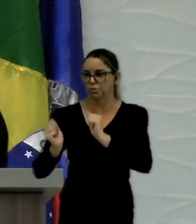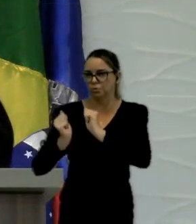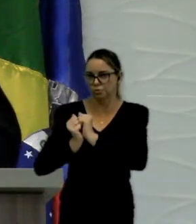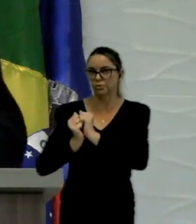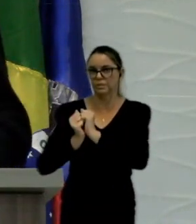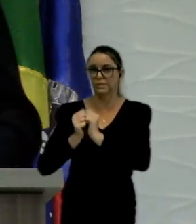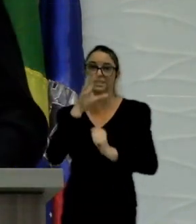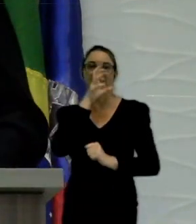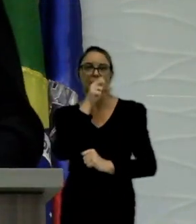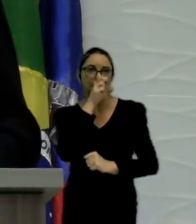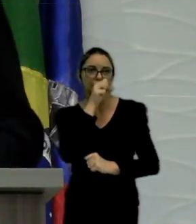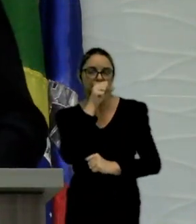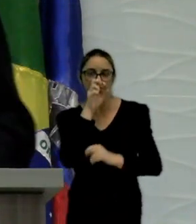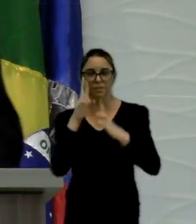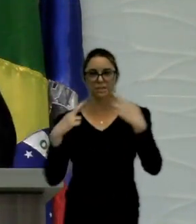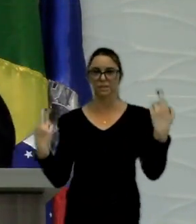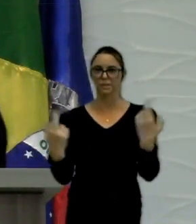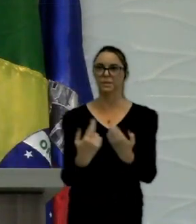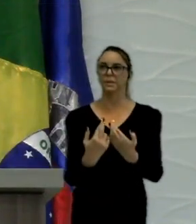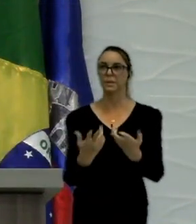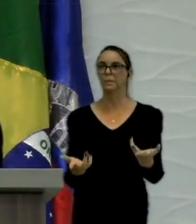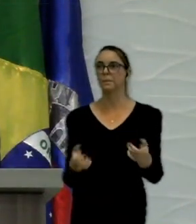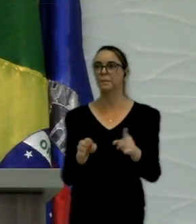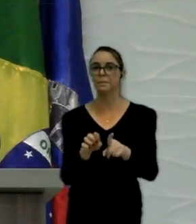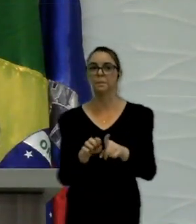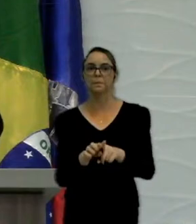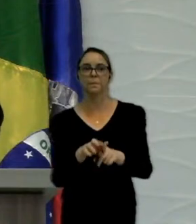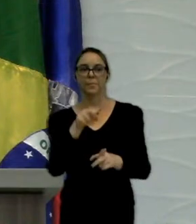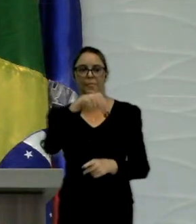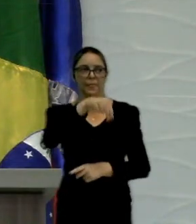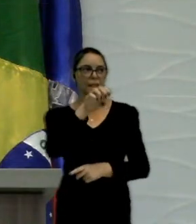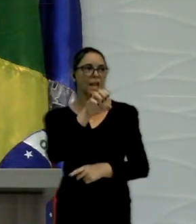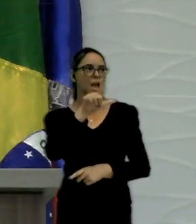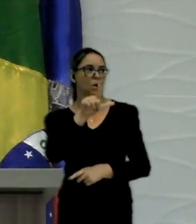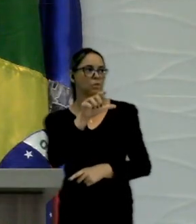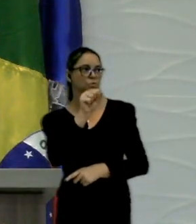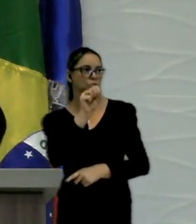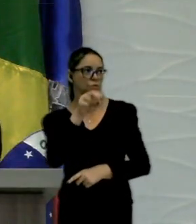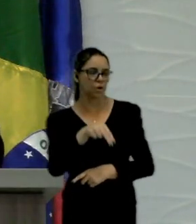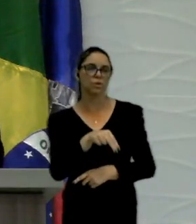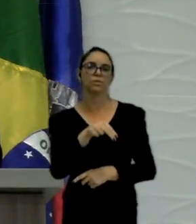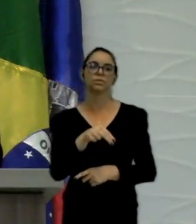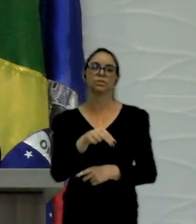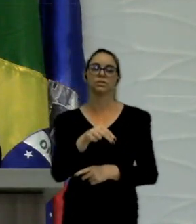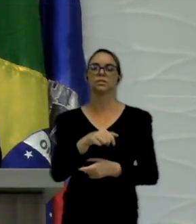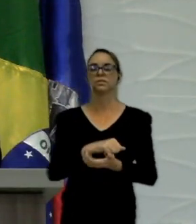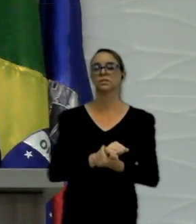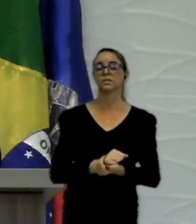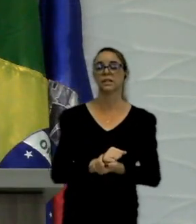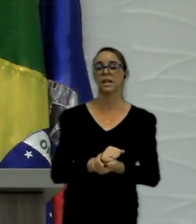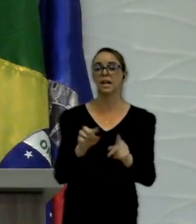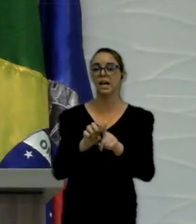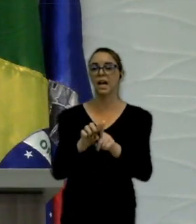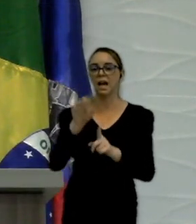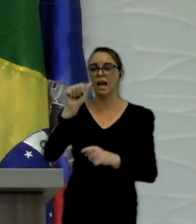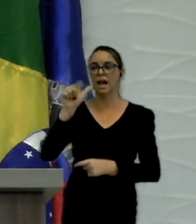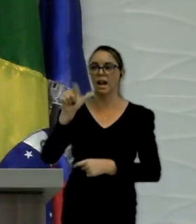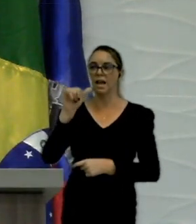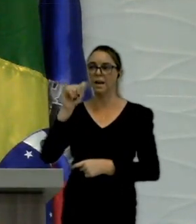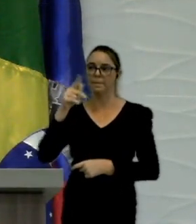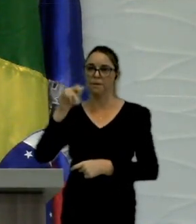sábado. Tivemos a presença do nosso amigo Nelsinho, da Granja São Luís. Um abraço ao meu amigo Alípio Costa, também